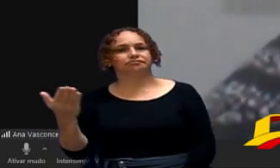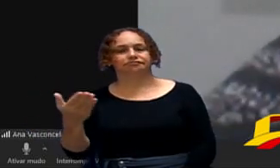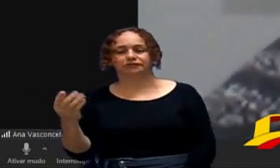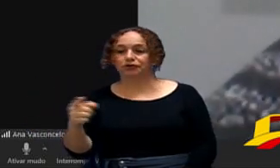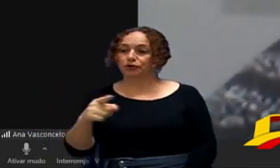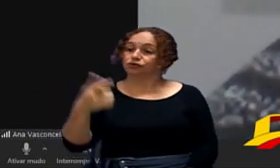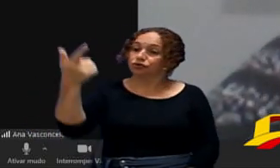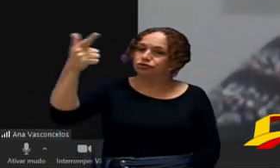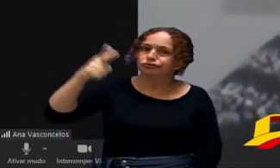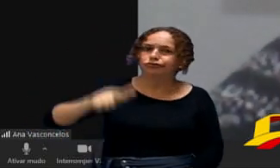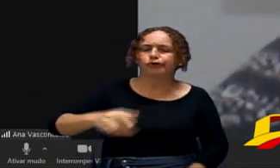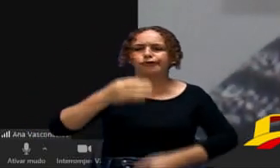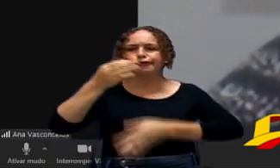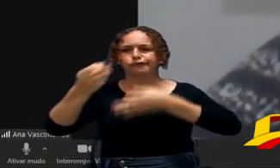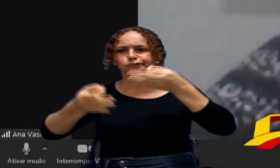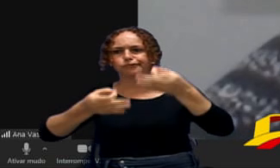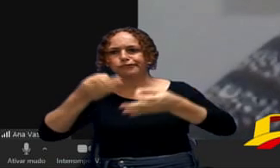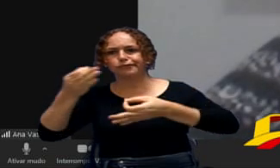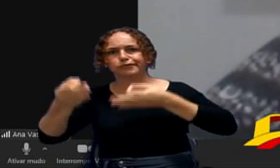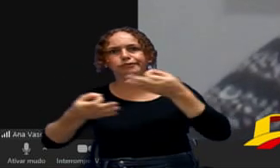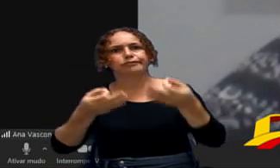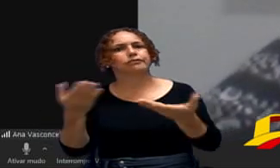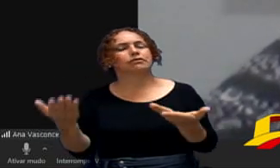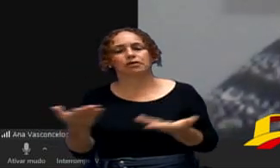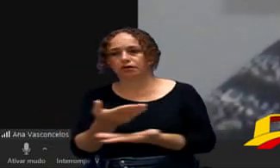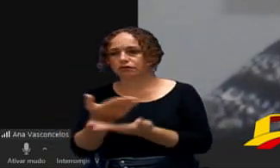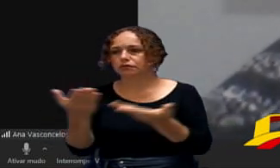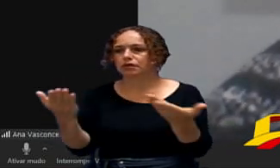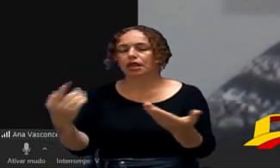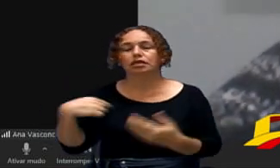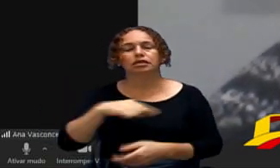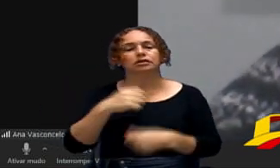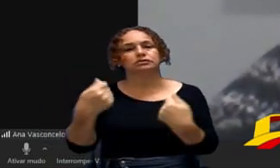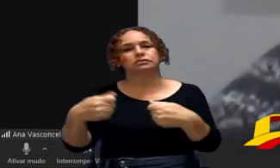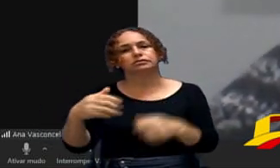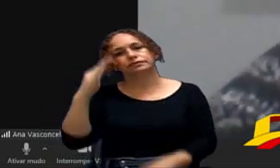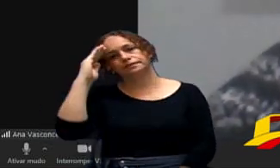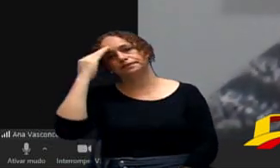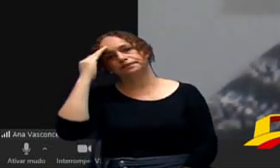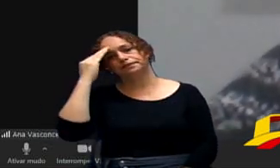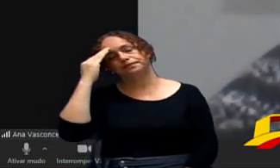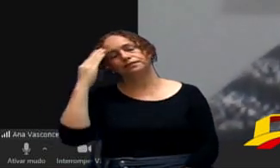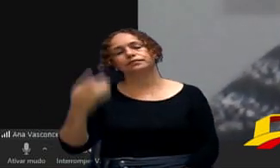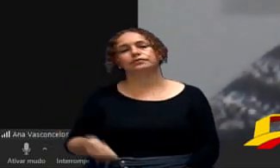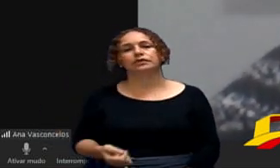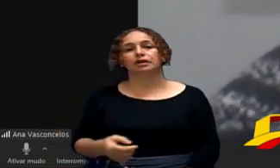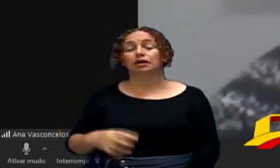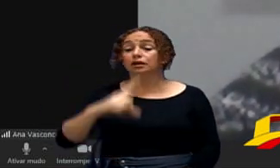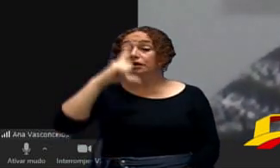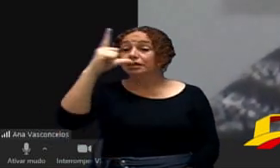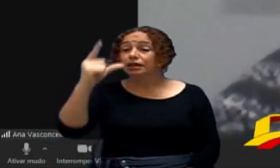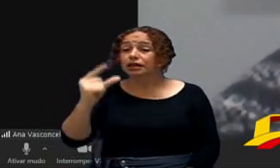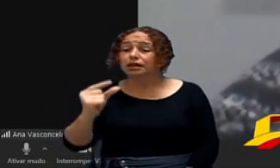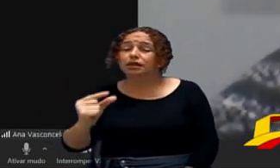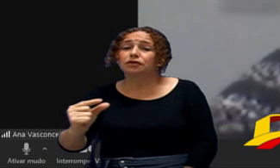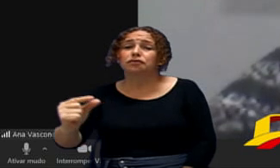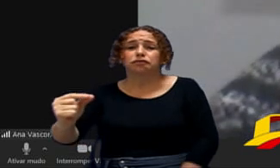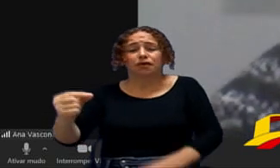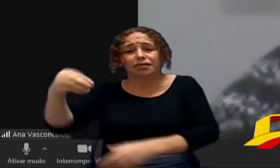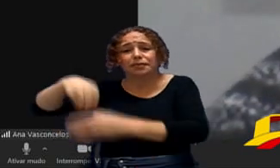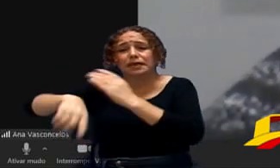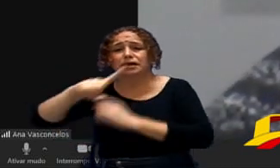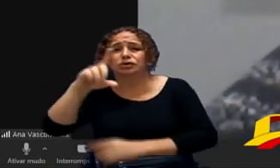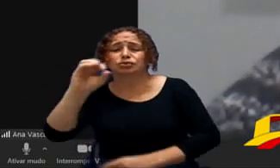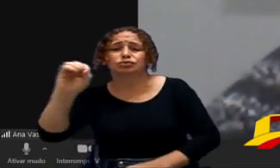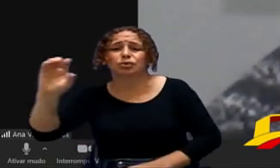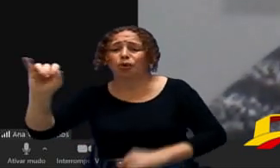trazido novamente, né? A gente tem que entender que cada dia que o Sandro passa no zoológico é um dia mais de sofrimento para ele.